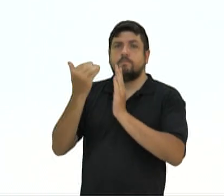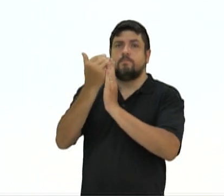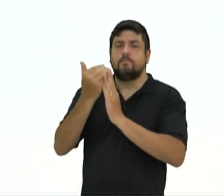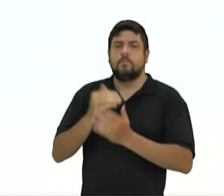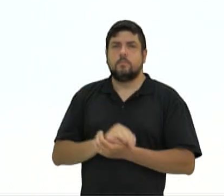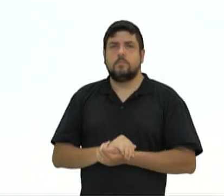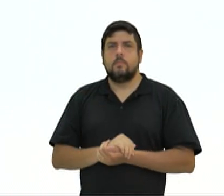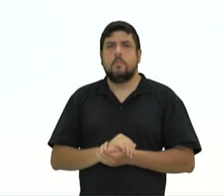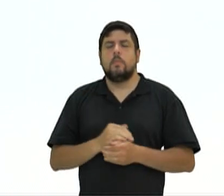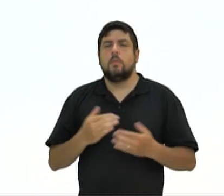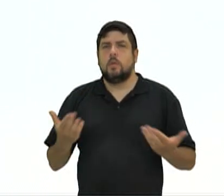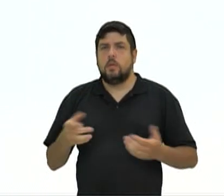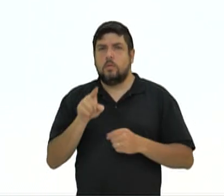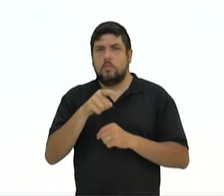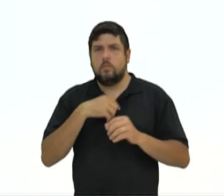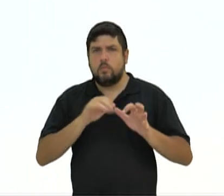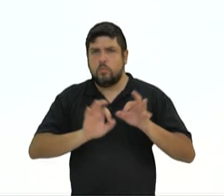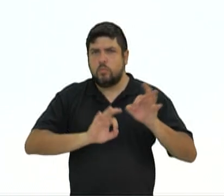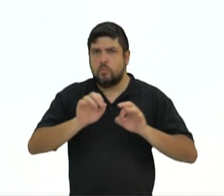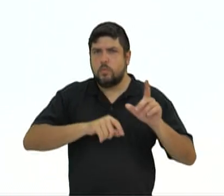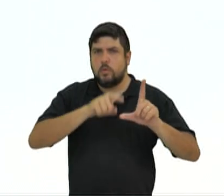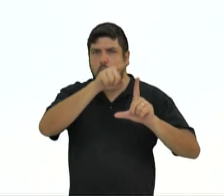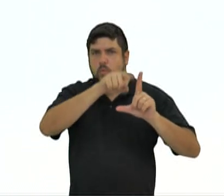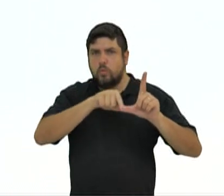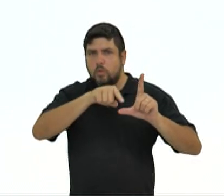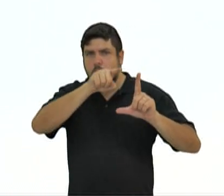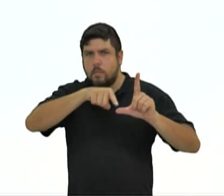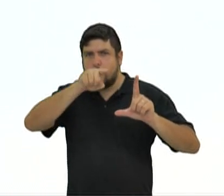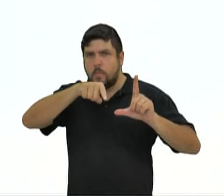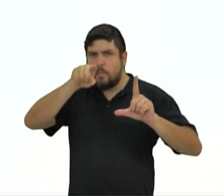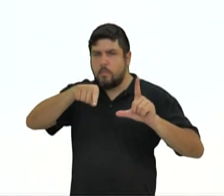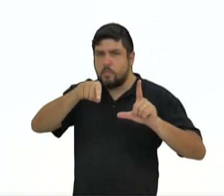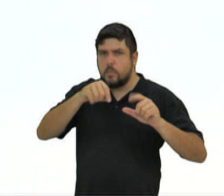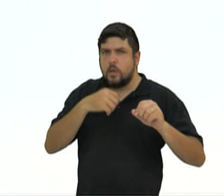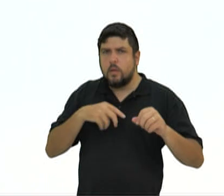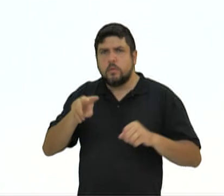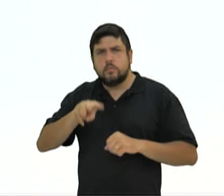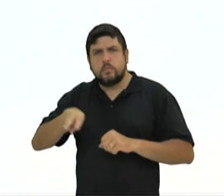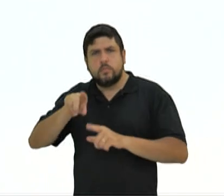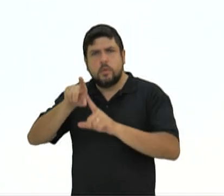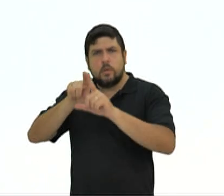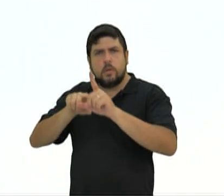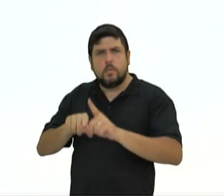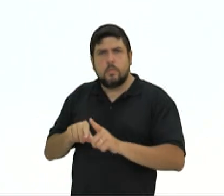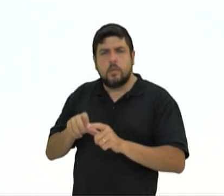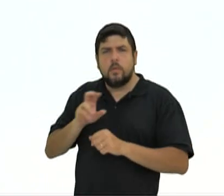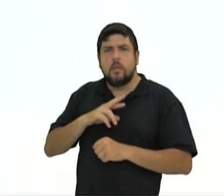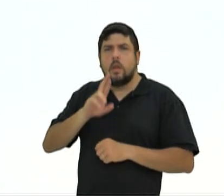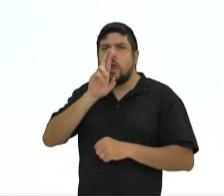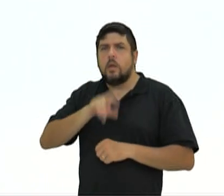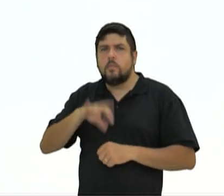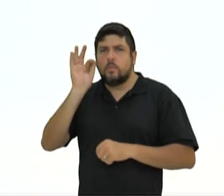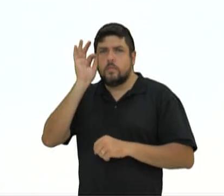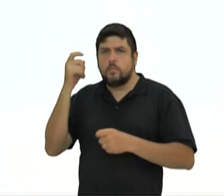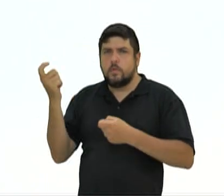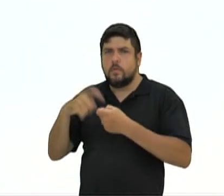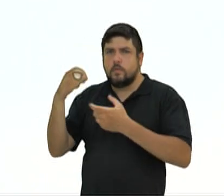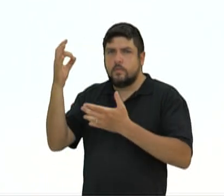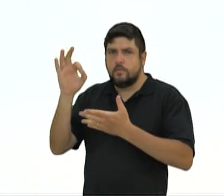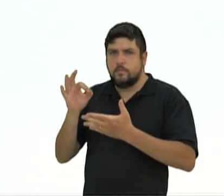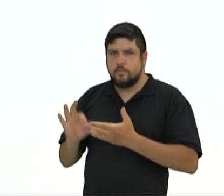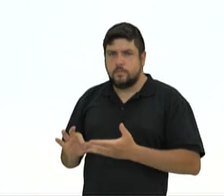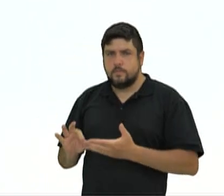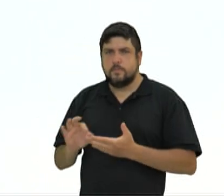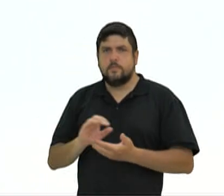colocar o gráfico no seu caderno e as opções ali e vai já responder, que daqui a pouquinho nós